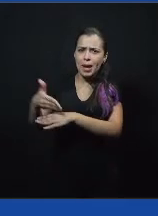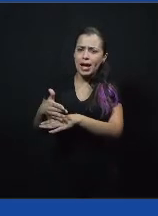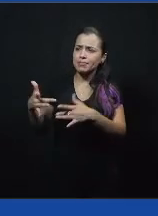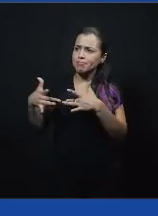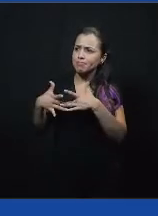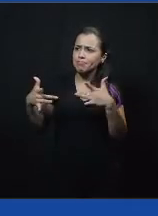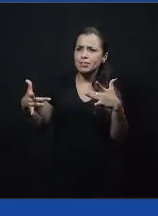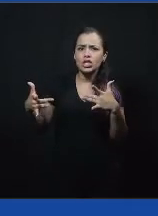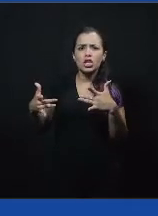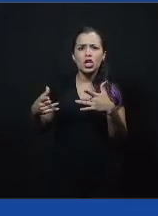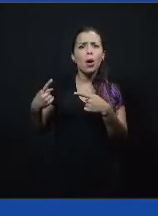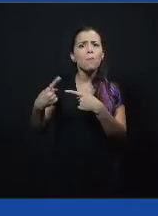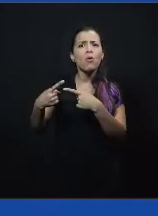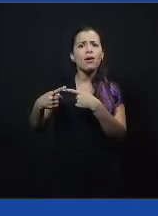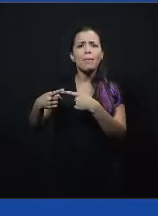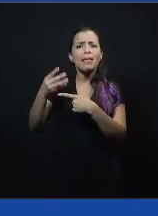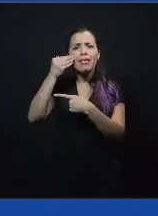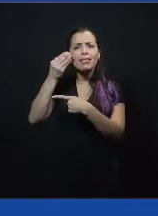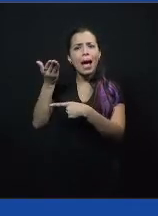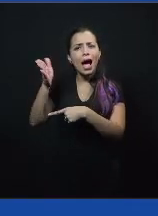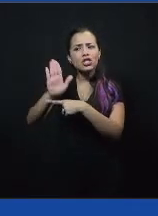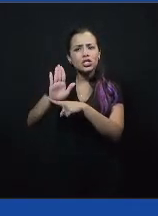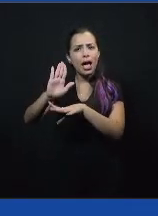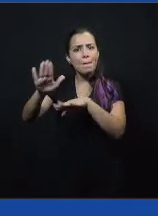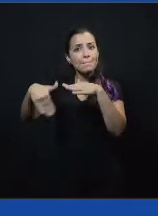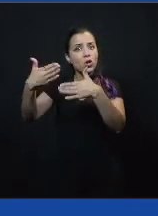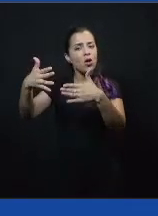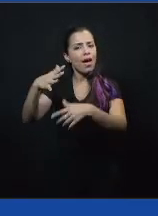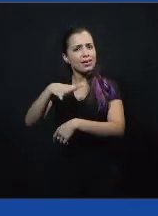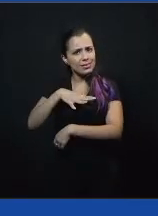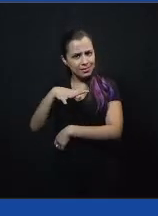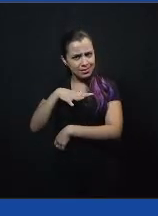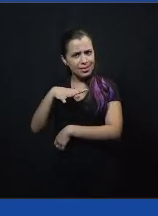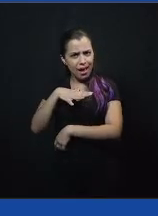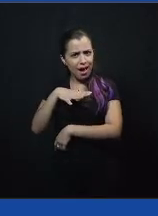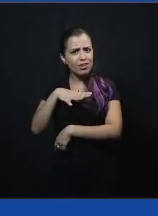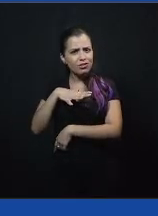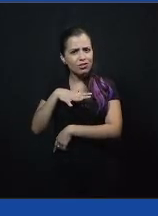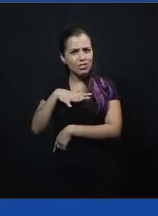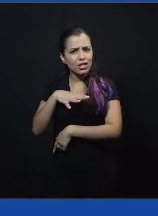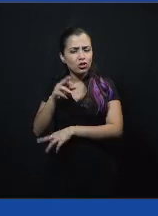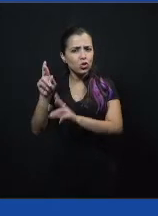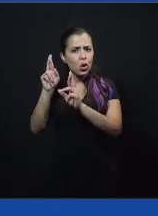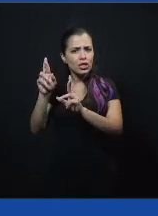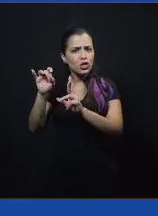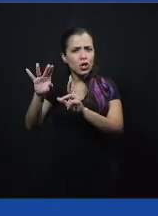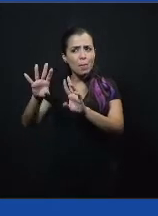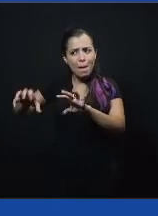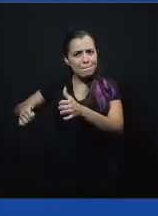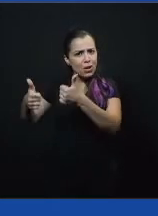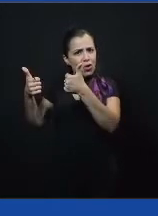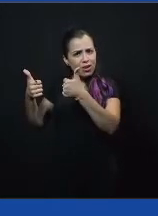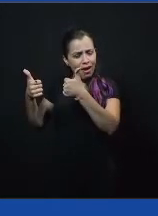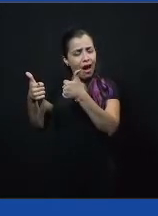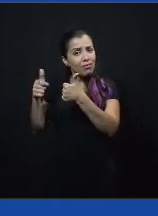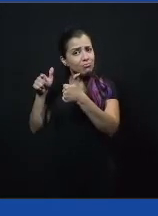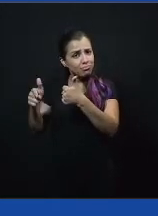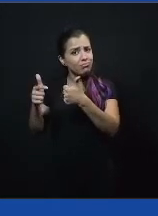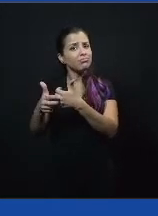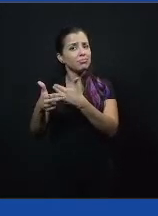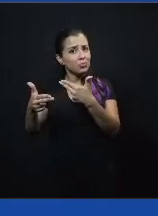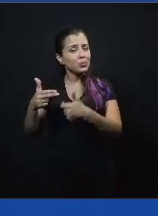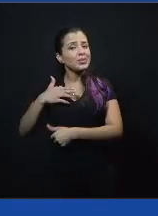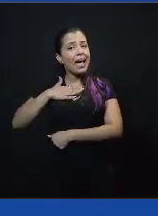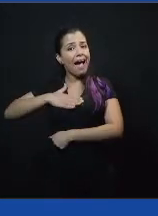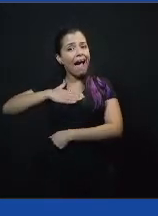para melhorar a próxima sua própria cidade sem esperar nada em troca só melhoria isso é algo realmente é